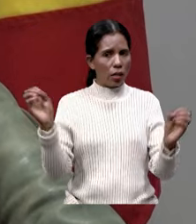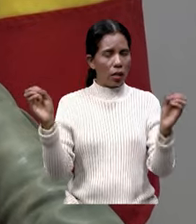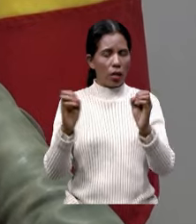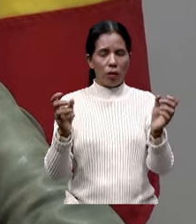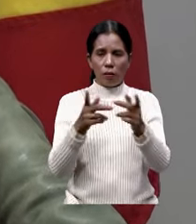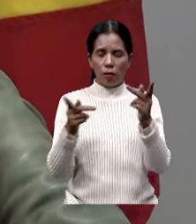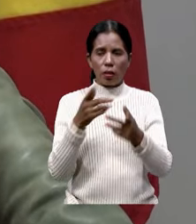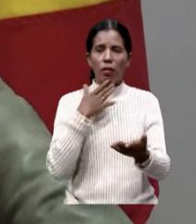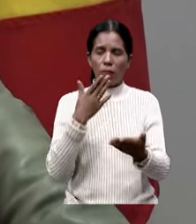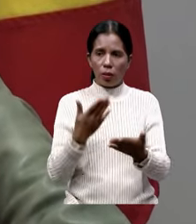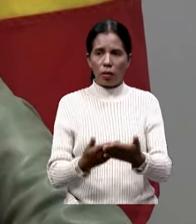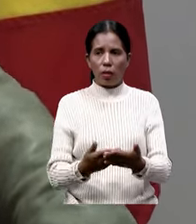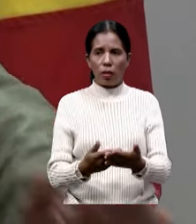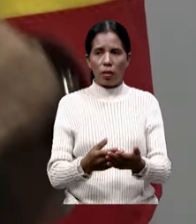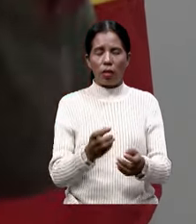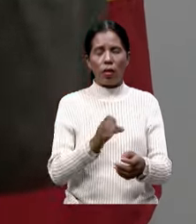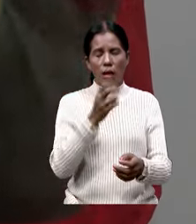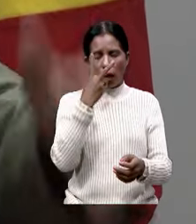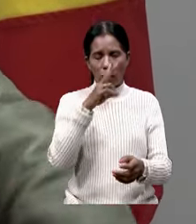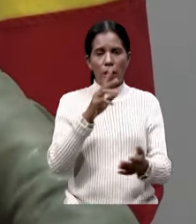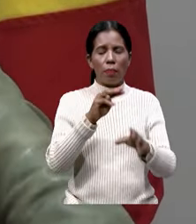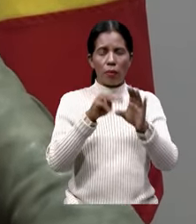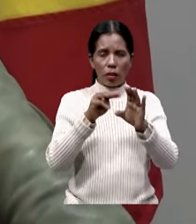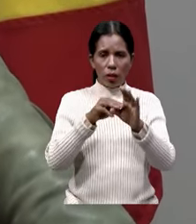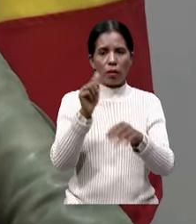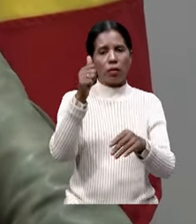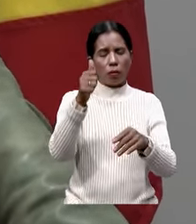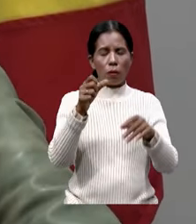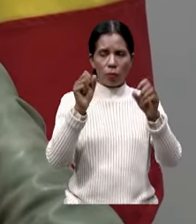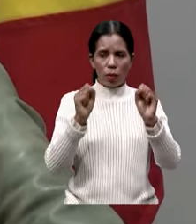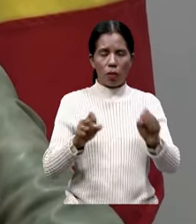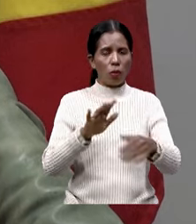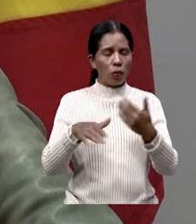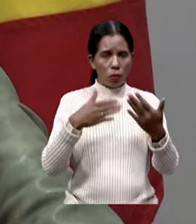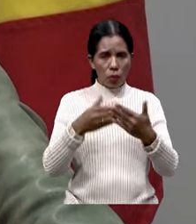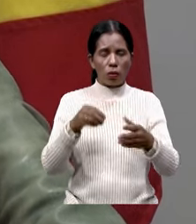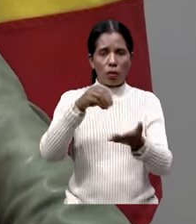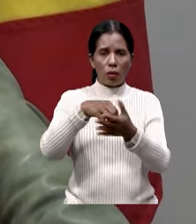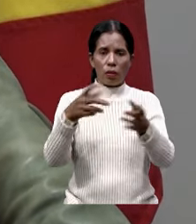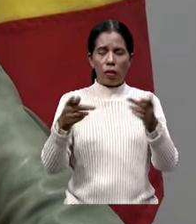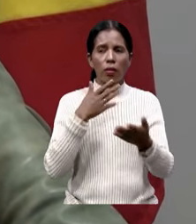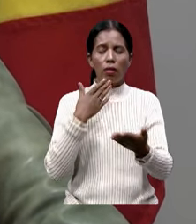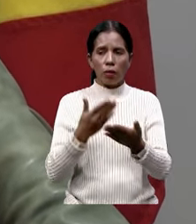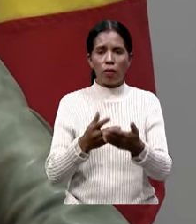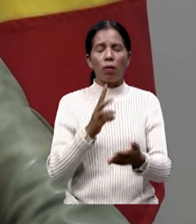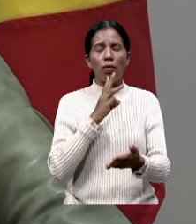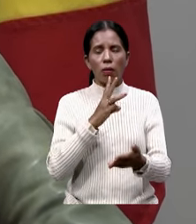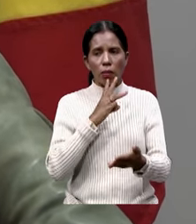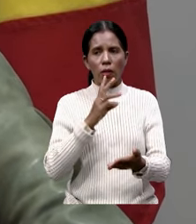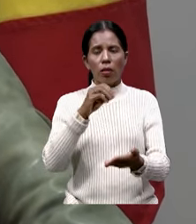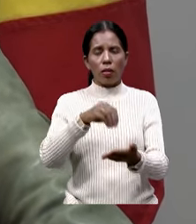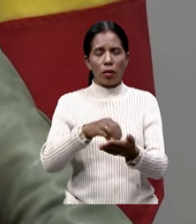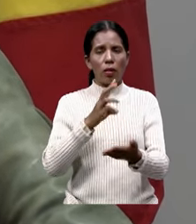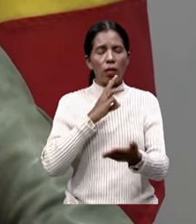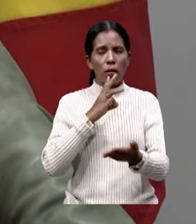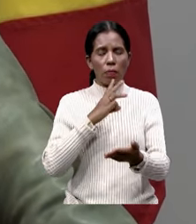condição. Devia halo pelo menos mercado sanulo canone, ho toto condição, ho be,